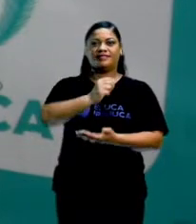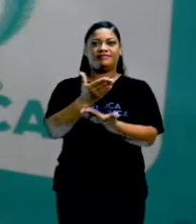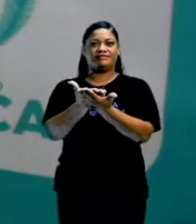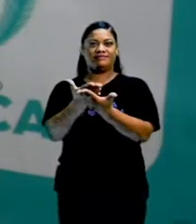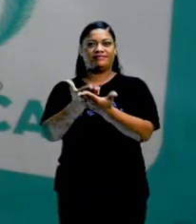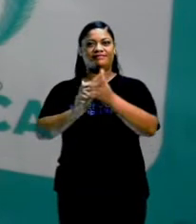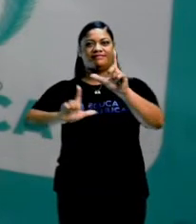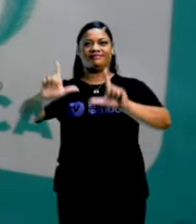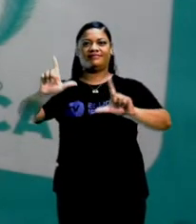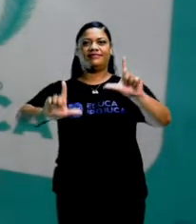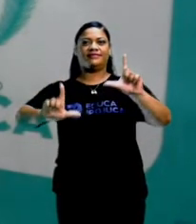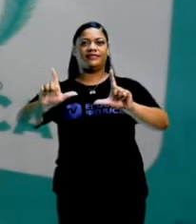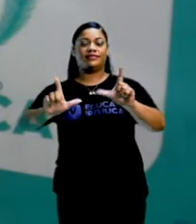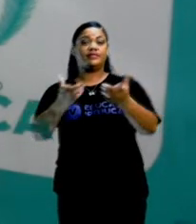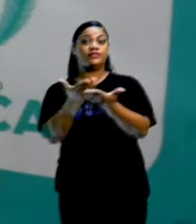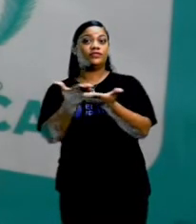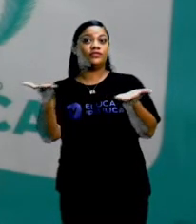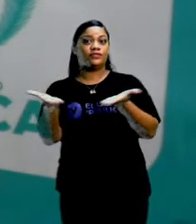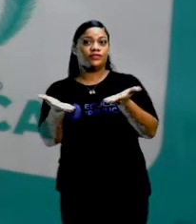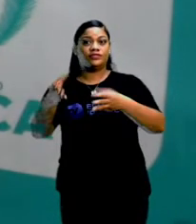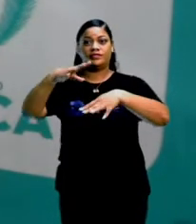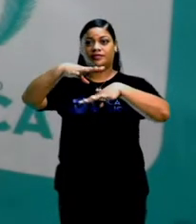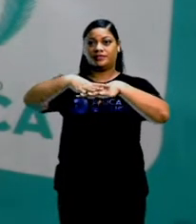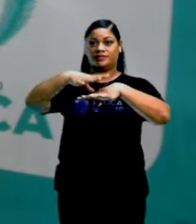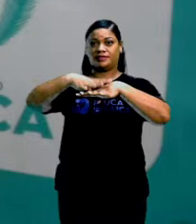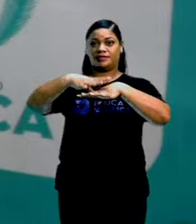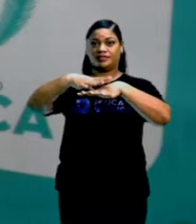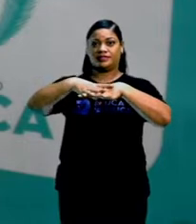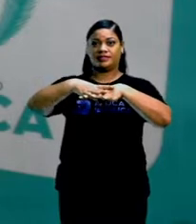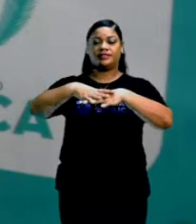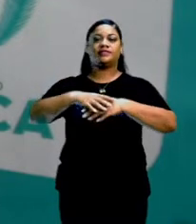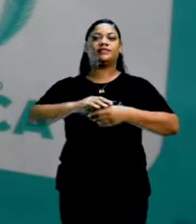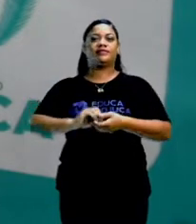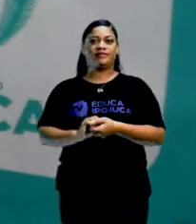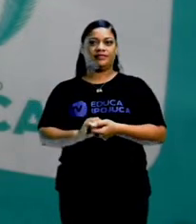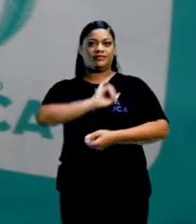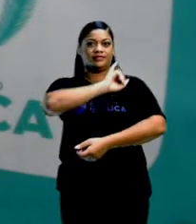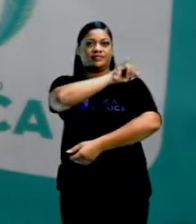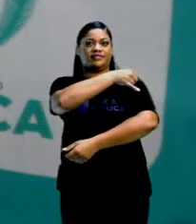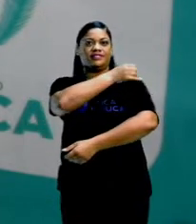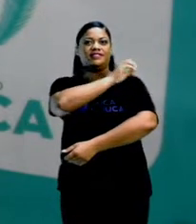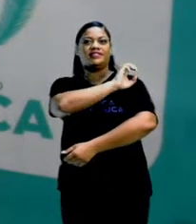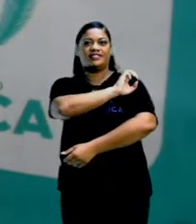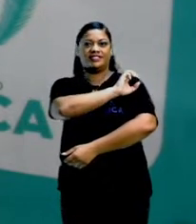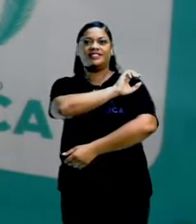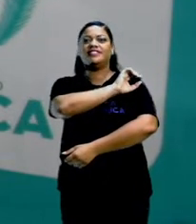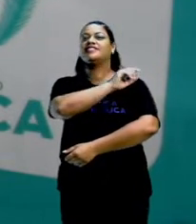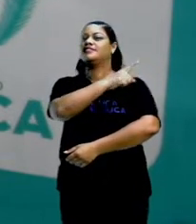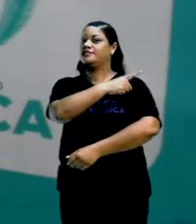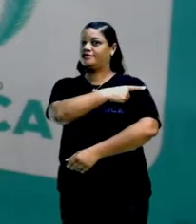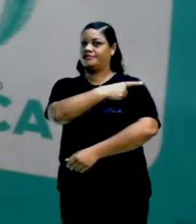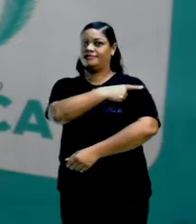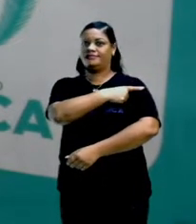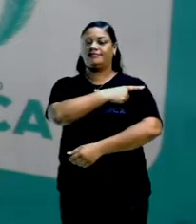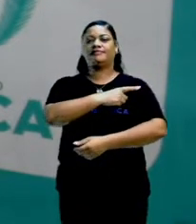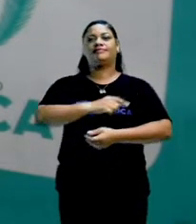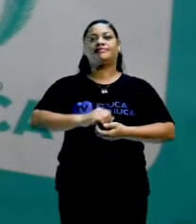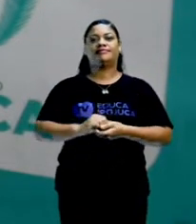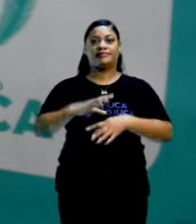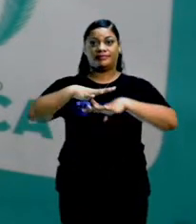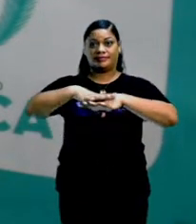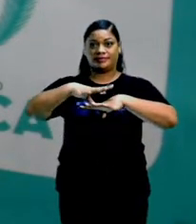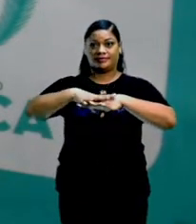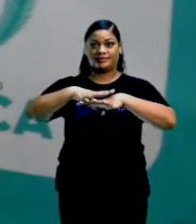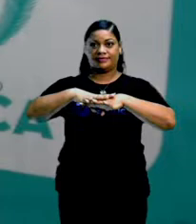aulas na TV. E a aula de hoje é de matemática para a educação de jovens e adultos. É a aula de matemática para